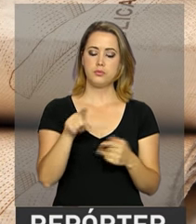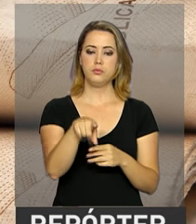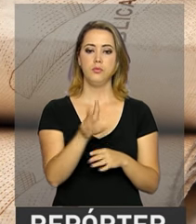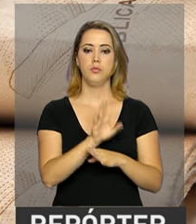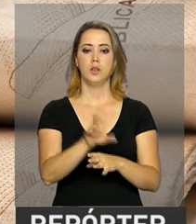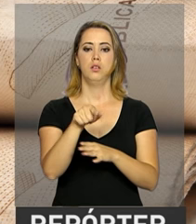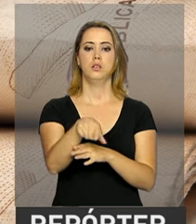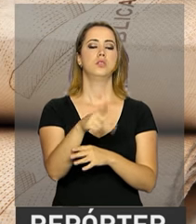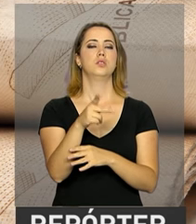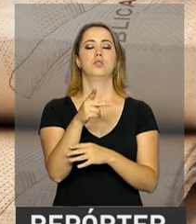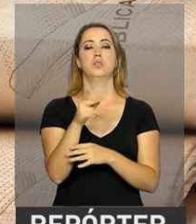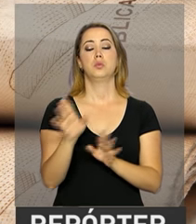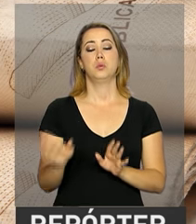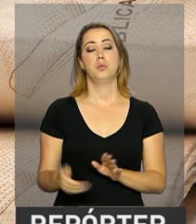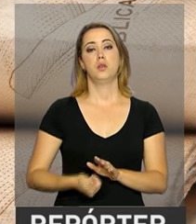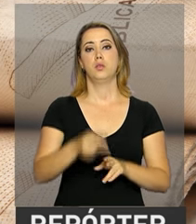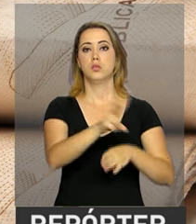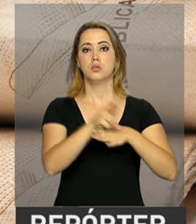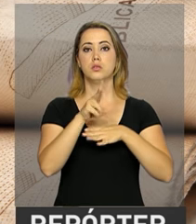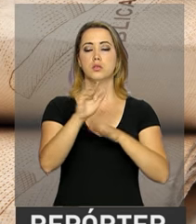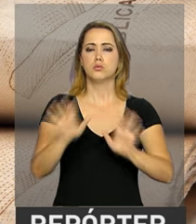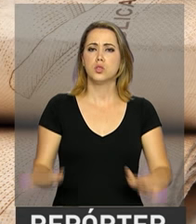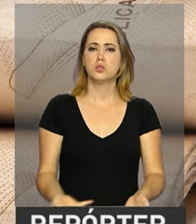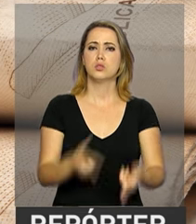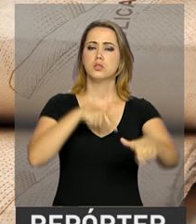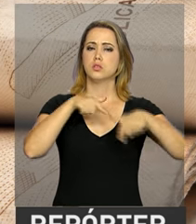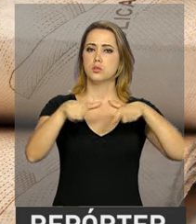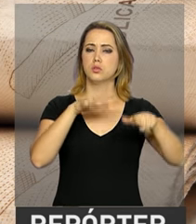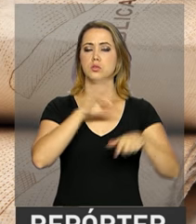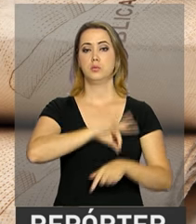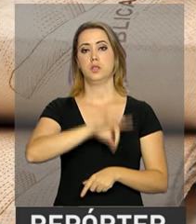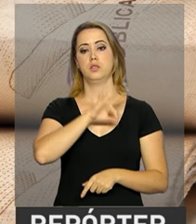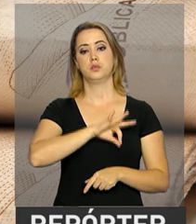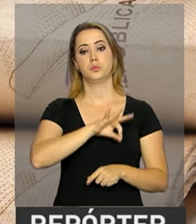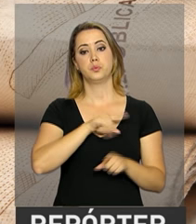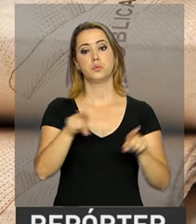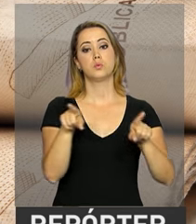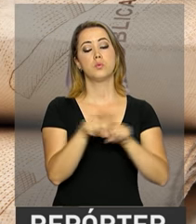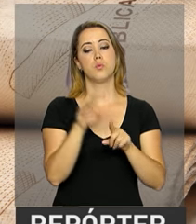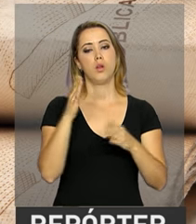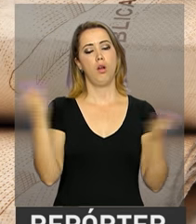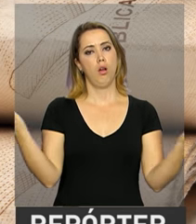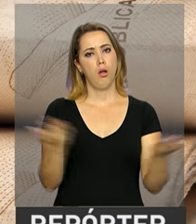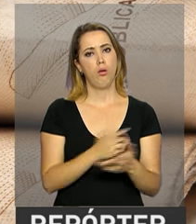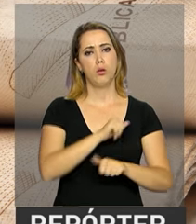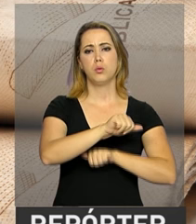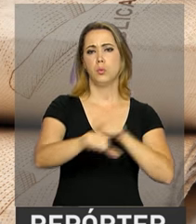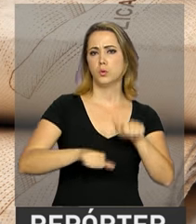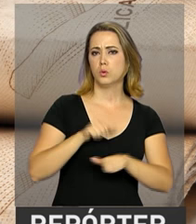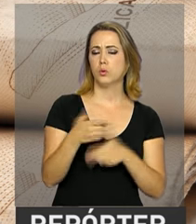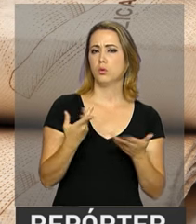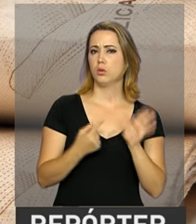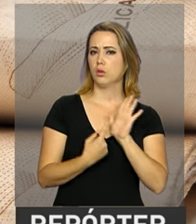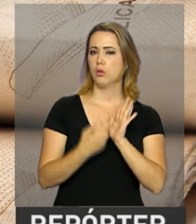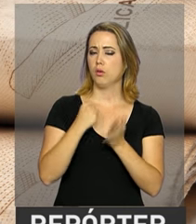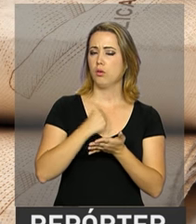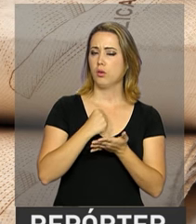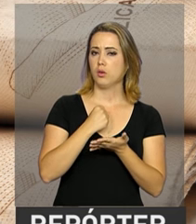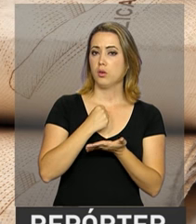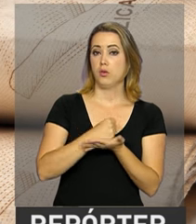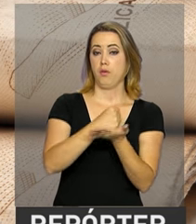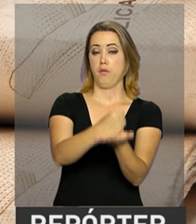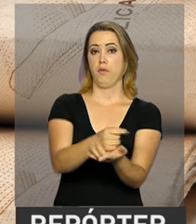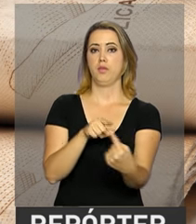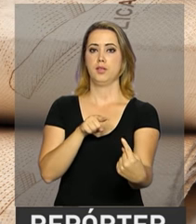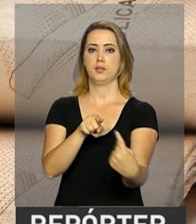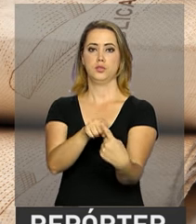ao fortalecimento da capacidade de geração de emprego e renda O progeren que passa agora a ser oferecida de forma direta